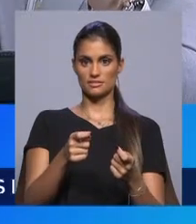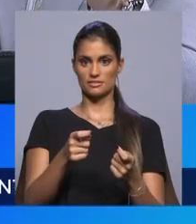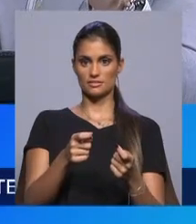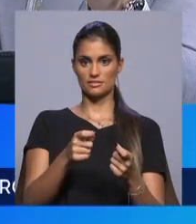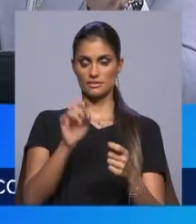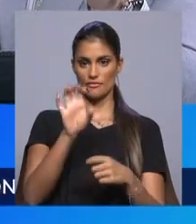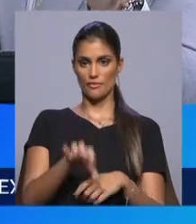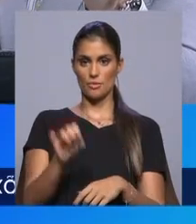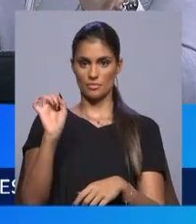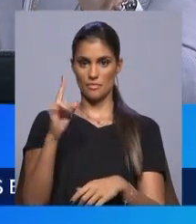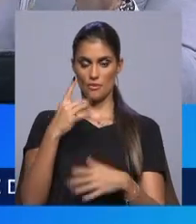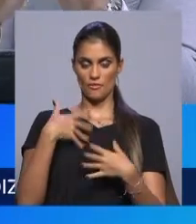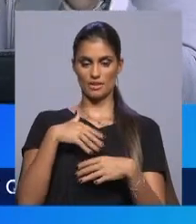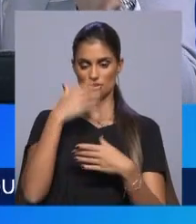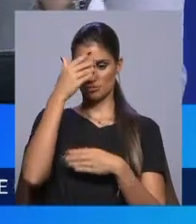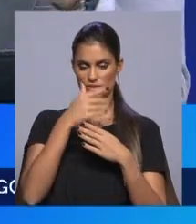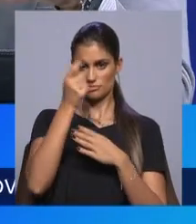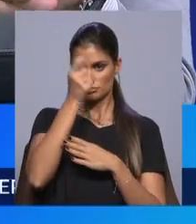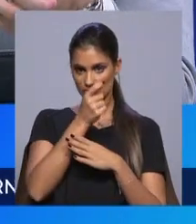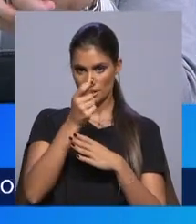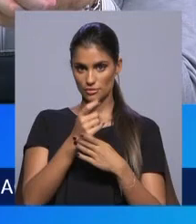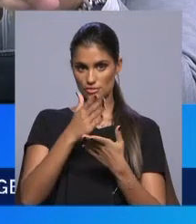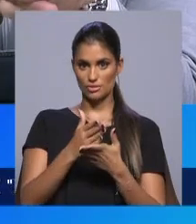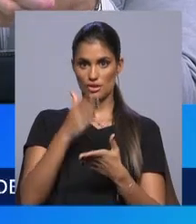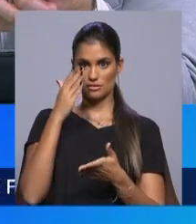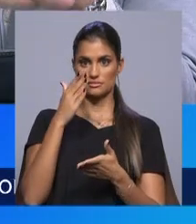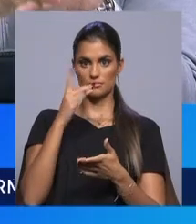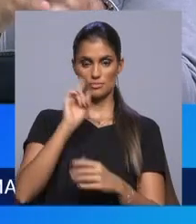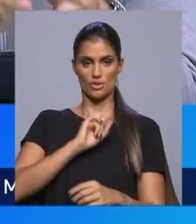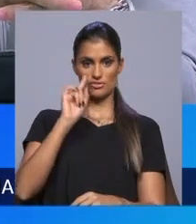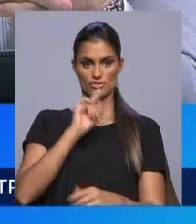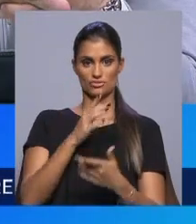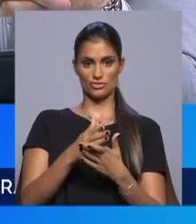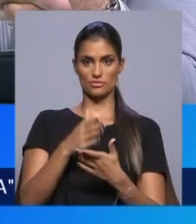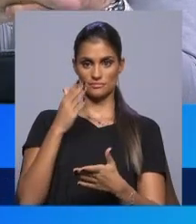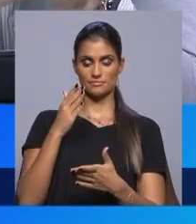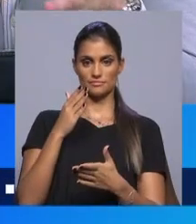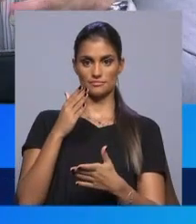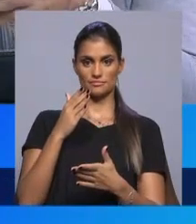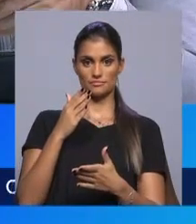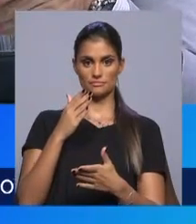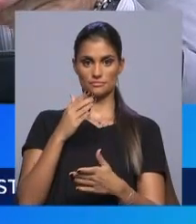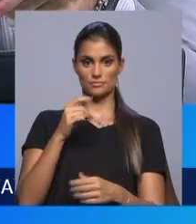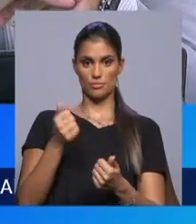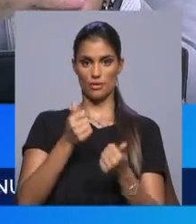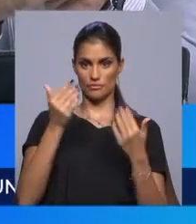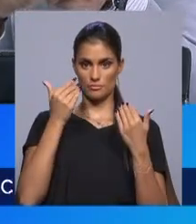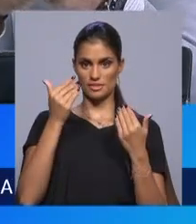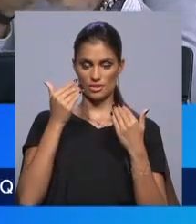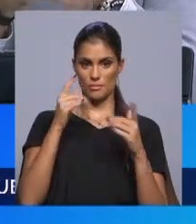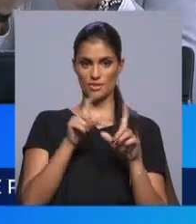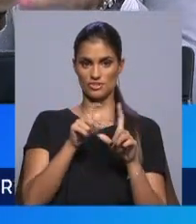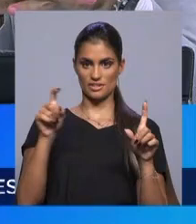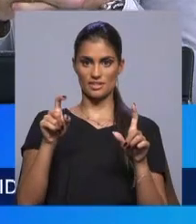protótipo do primeiro fato espacial desenhado exclusivamente para as mulheres. Pelo menos uma boa notícia vem de uma